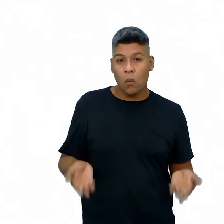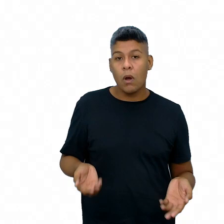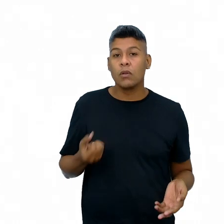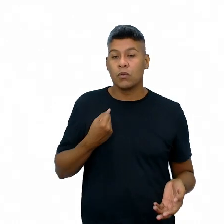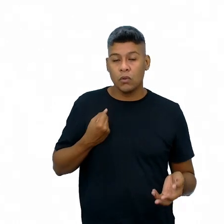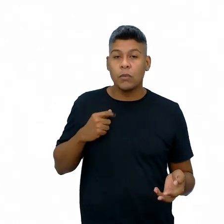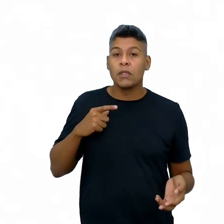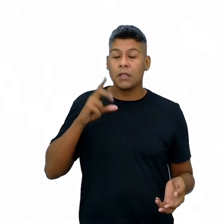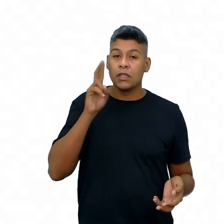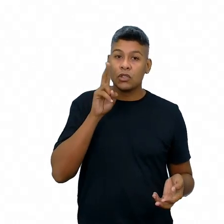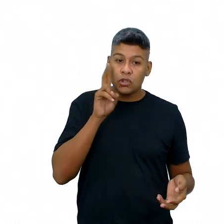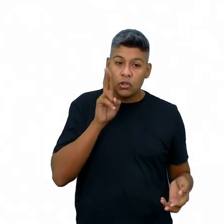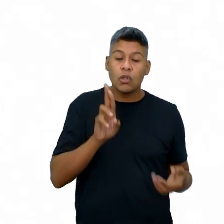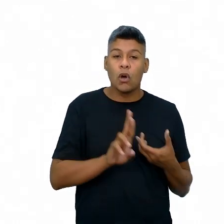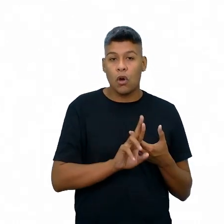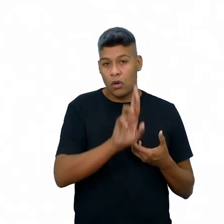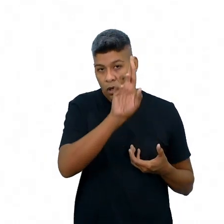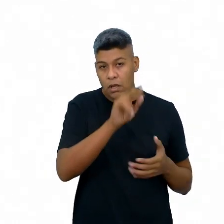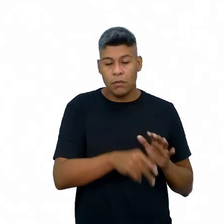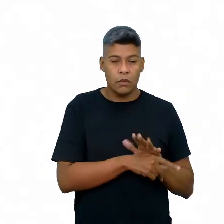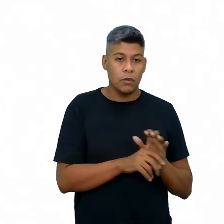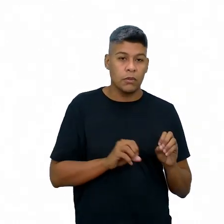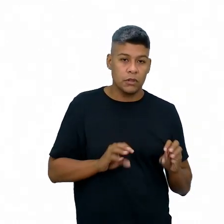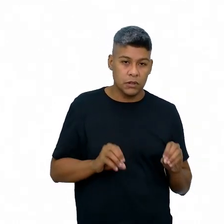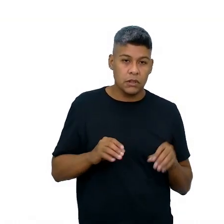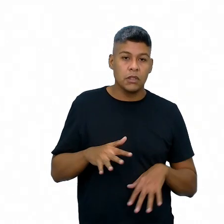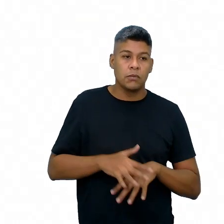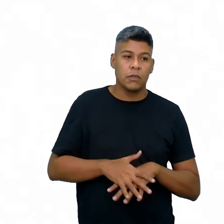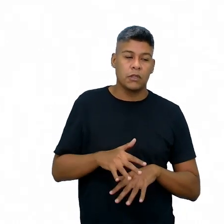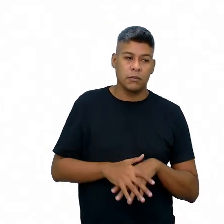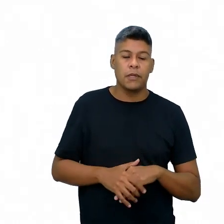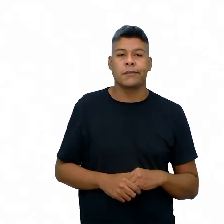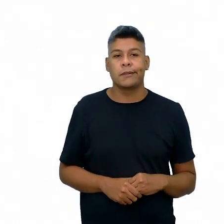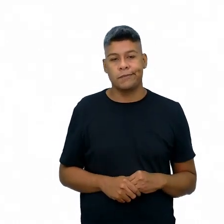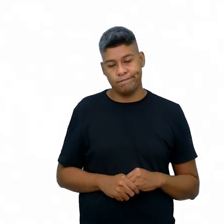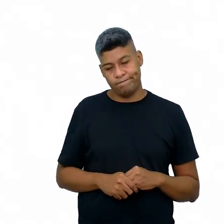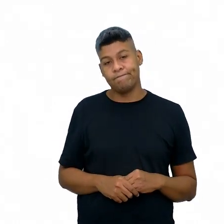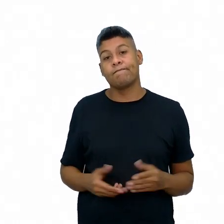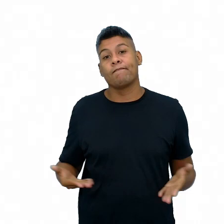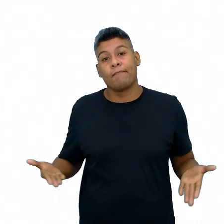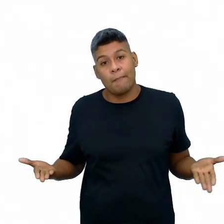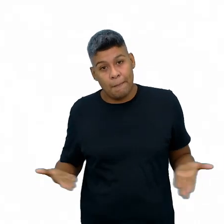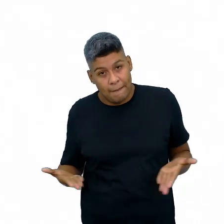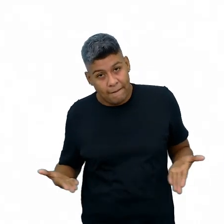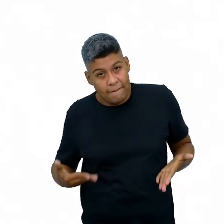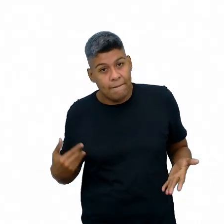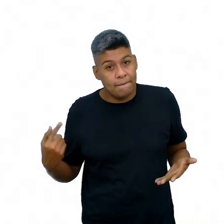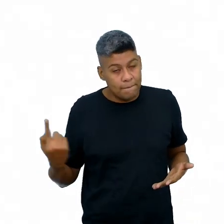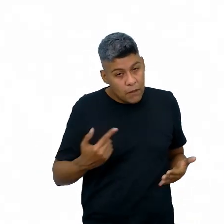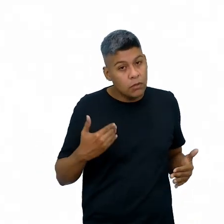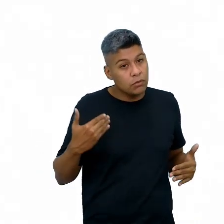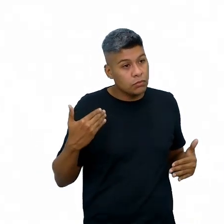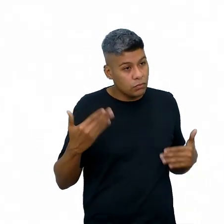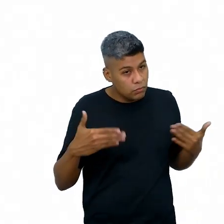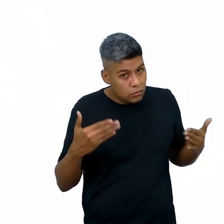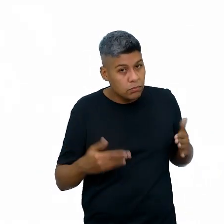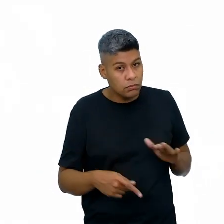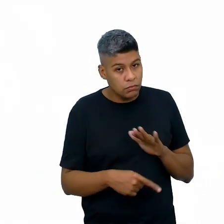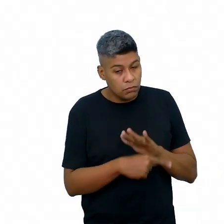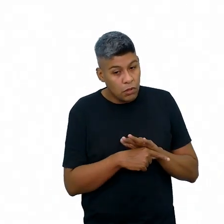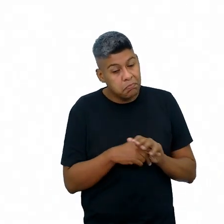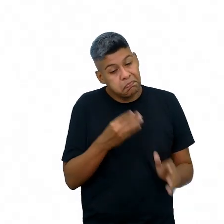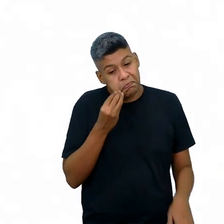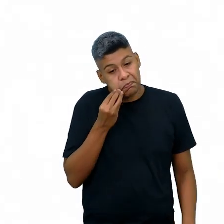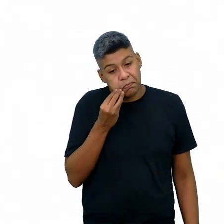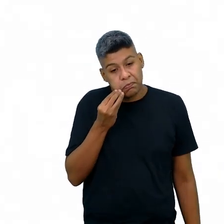história representativa no ensino da matemática. E agora estamos caminhando para essa